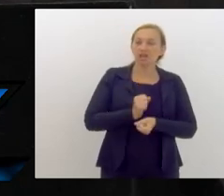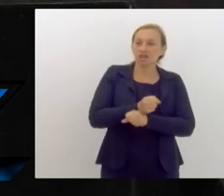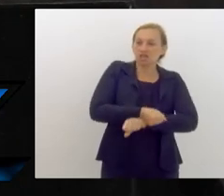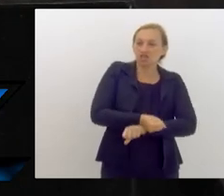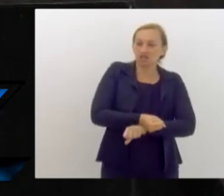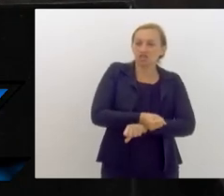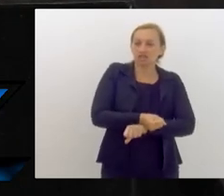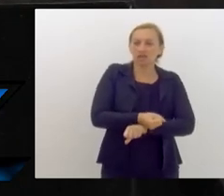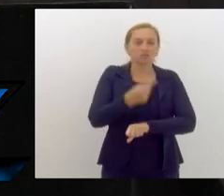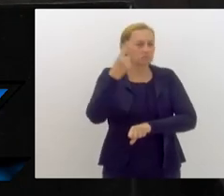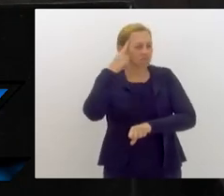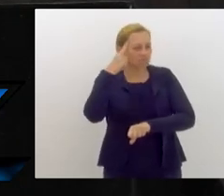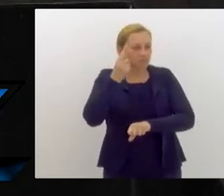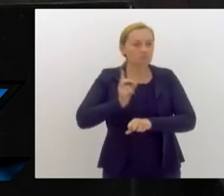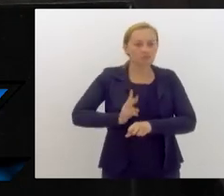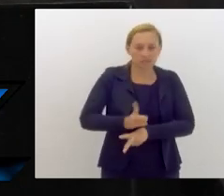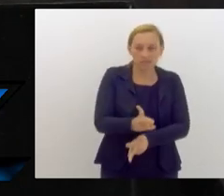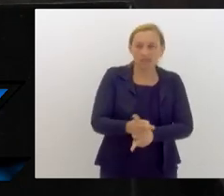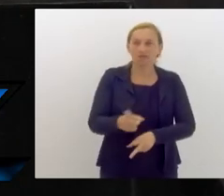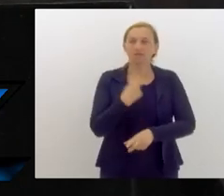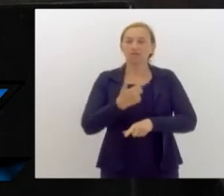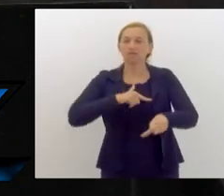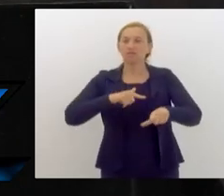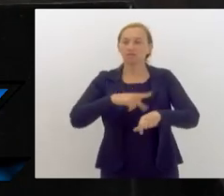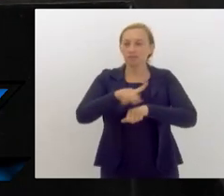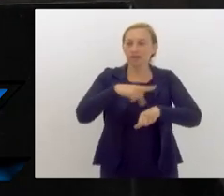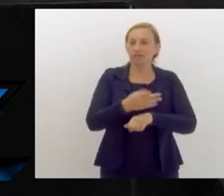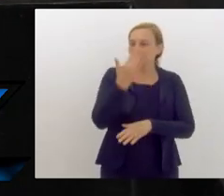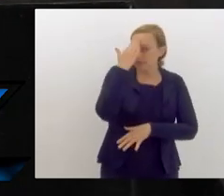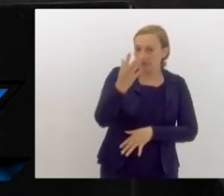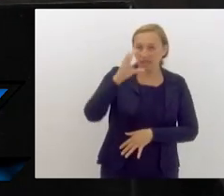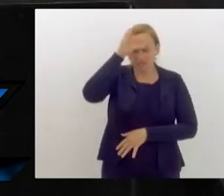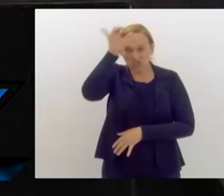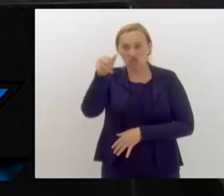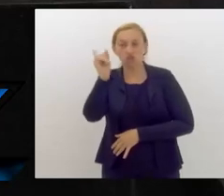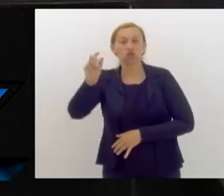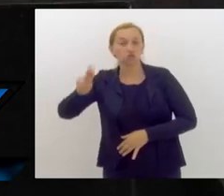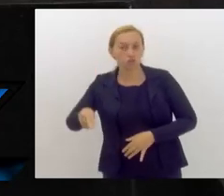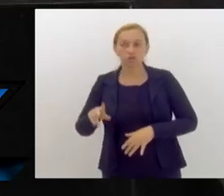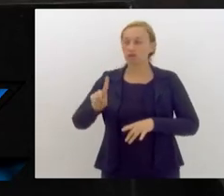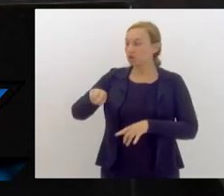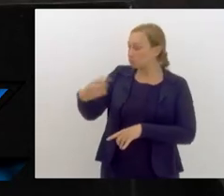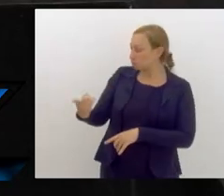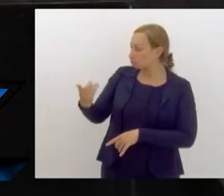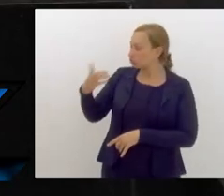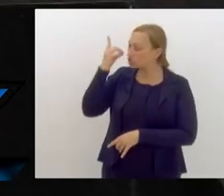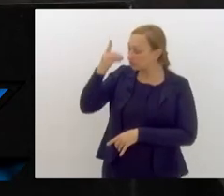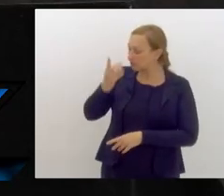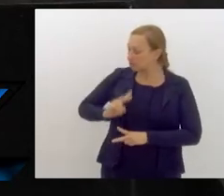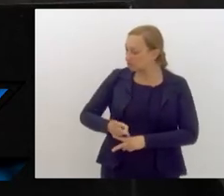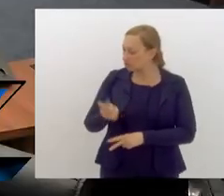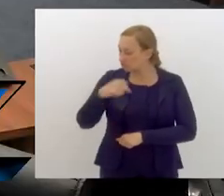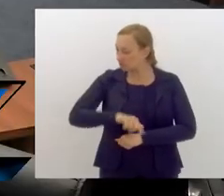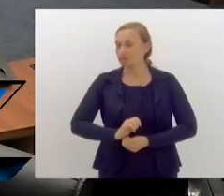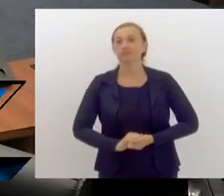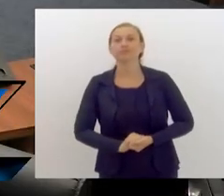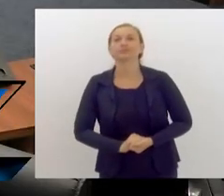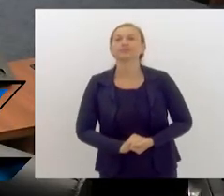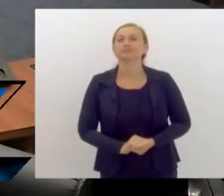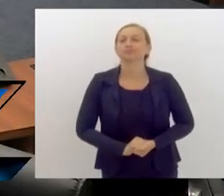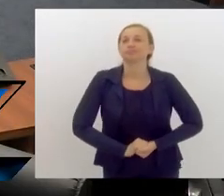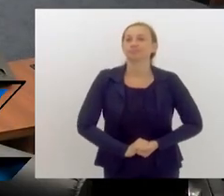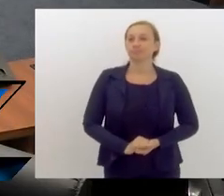segue no nosso país obrigado te ajudo Obrigado a parte antes Obrigado aos deputados e deputados que aqui estão